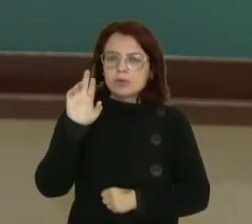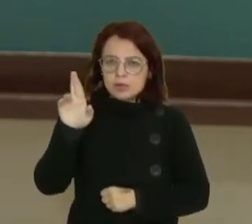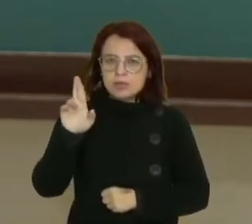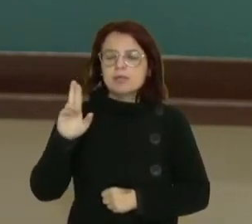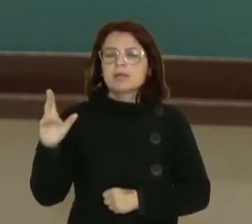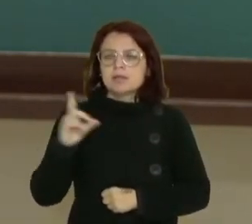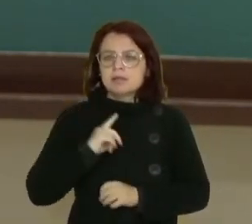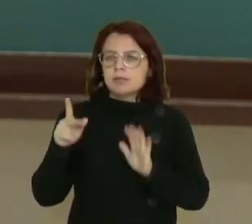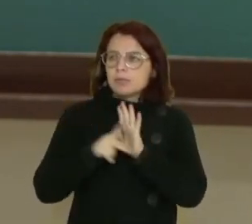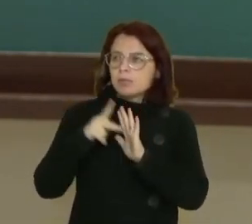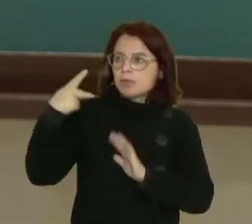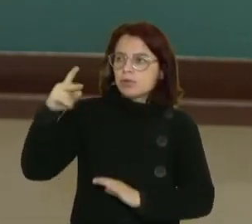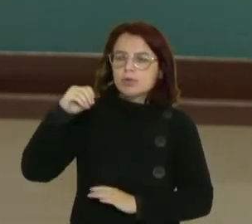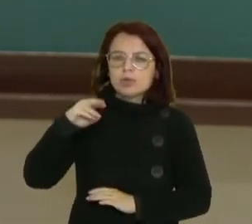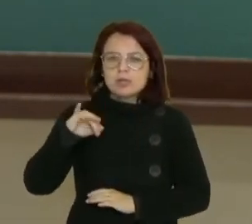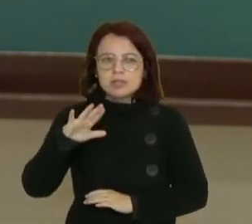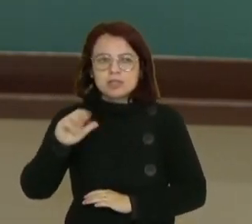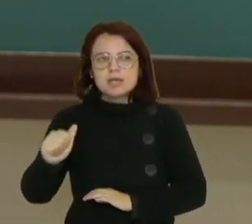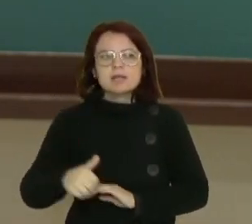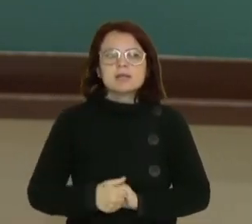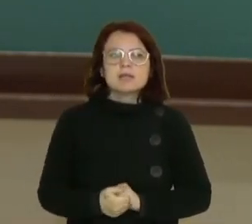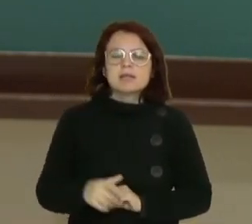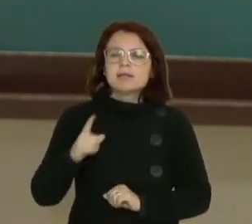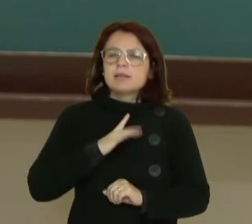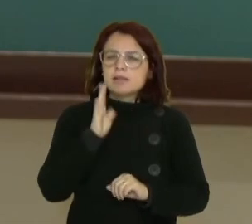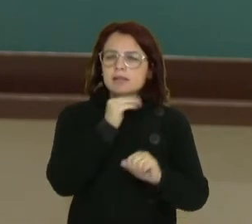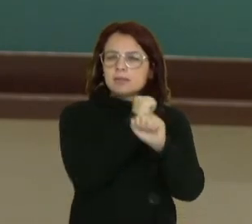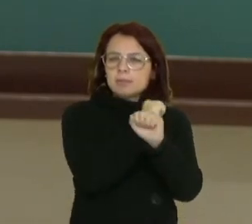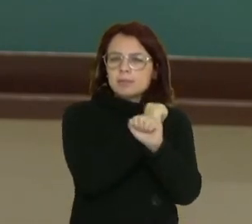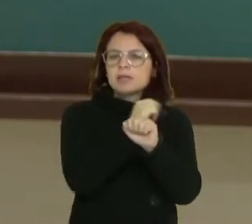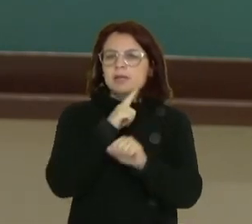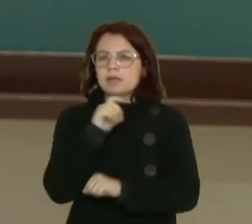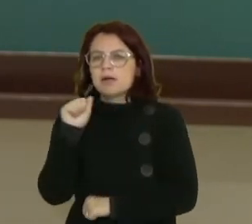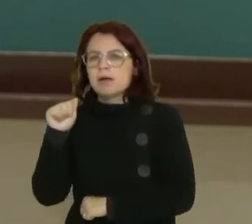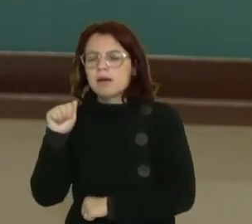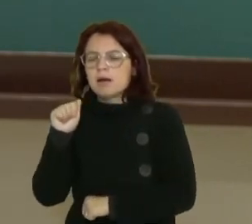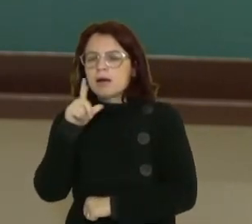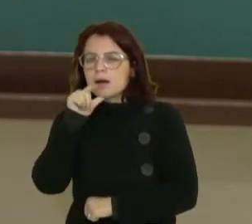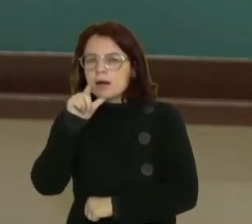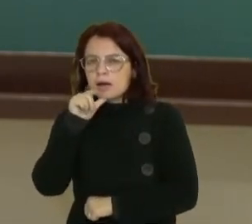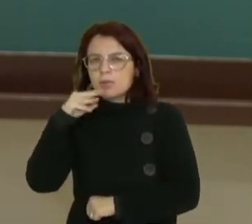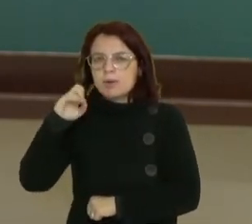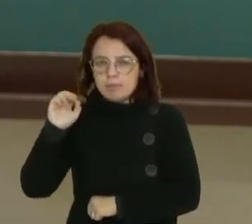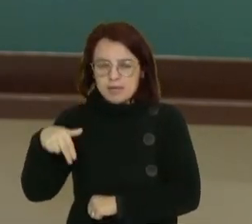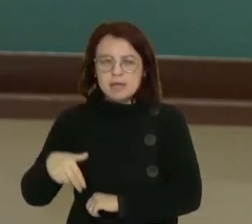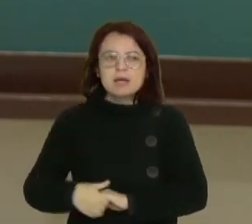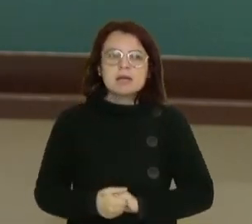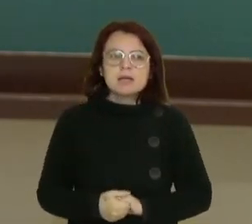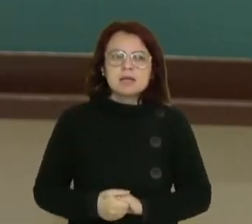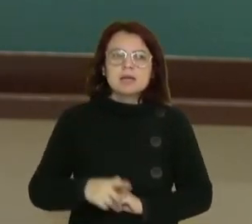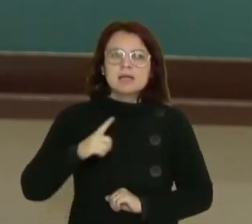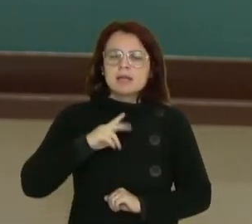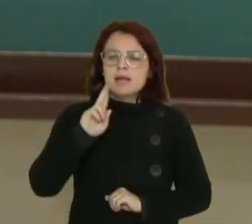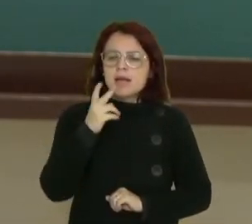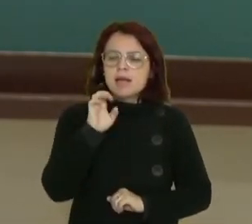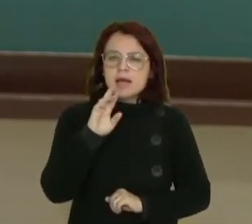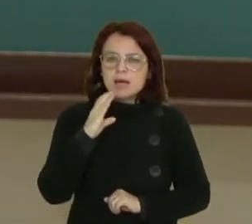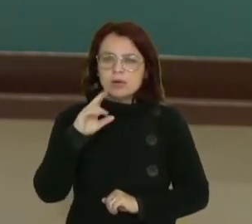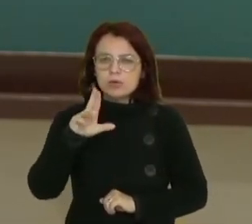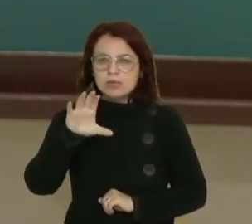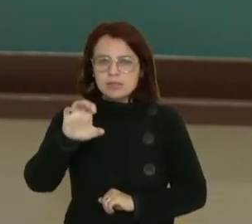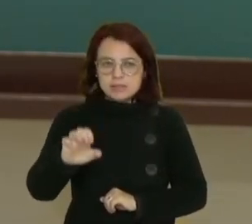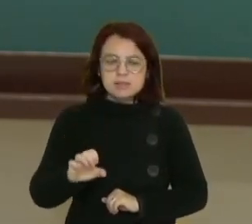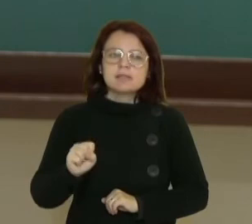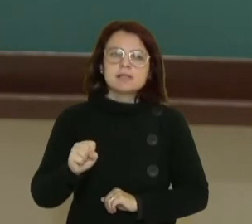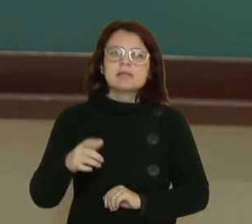mitologia nórdica, então já falei aí a Mulher Maravilha, o Aquaman, o próprio Thor, Hércules, inclusive, o grande herói,